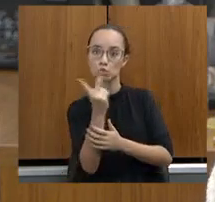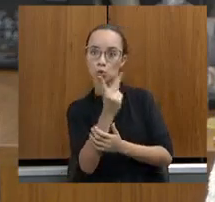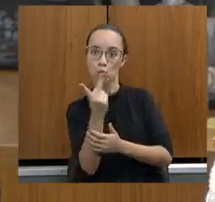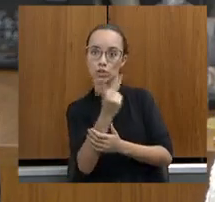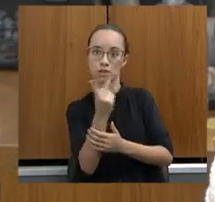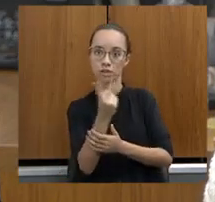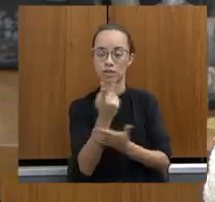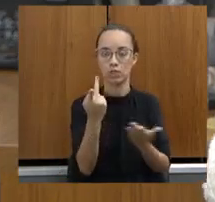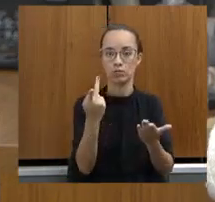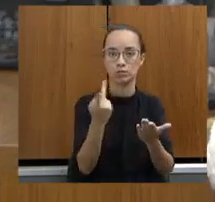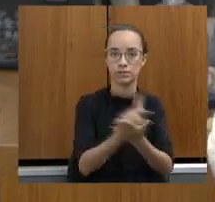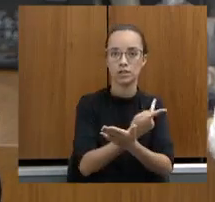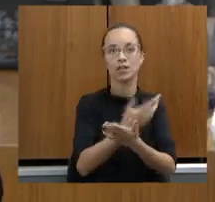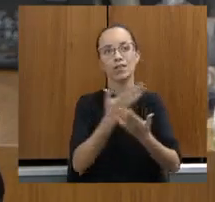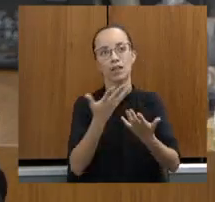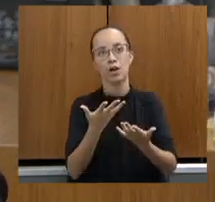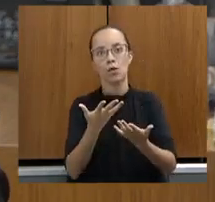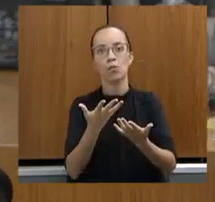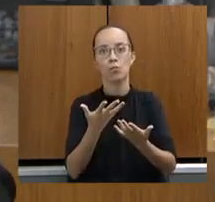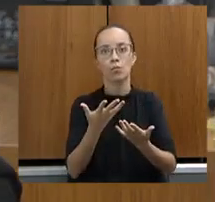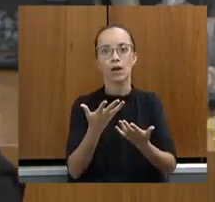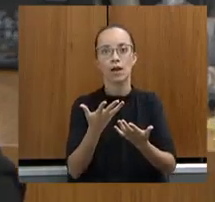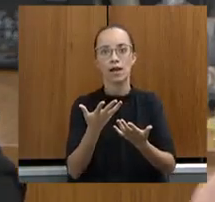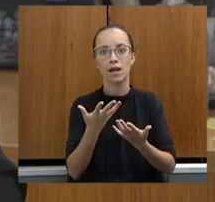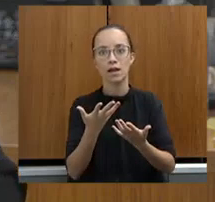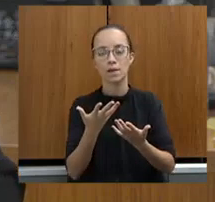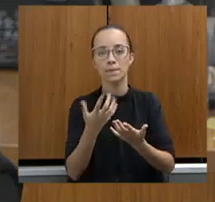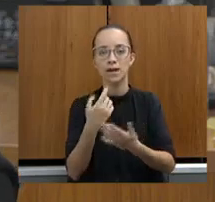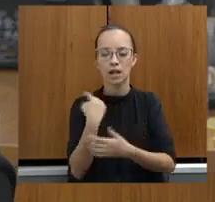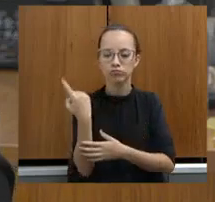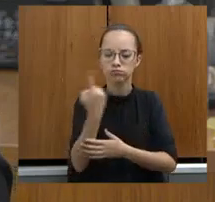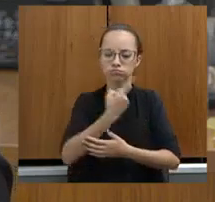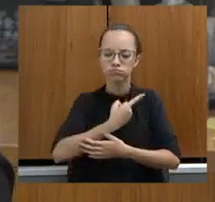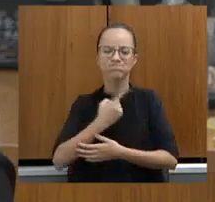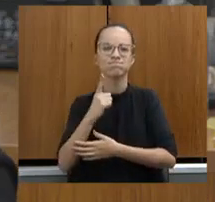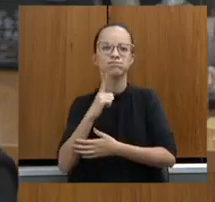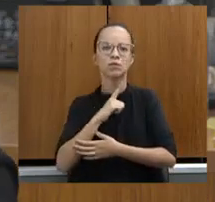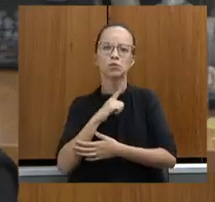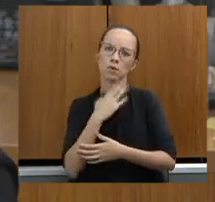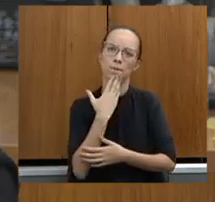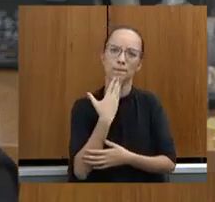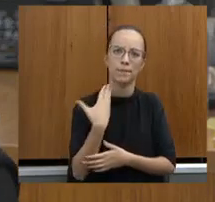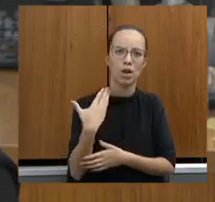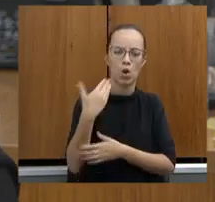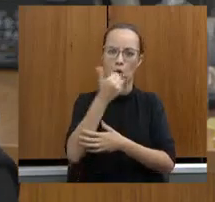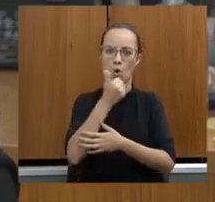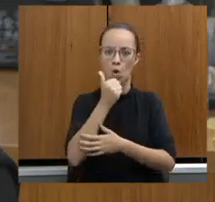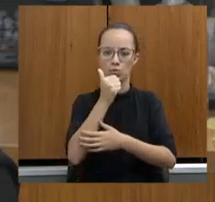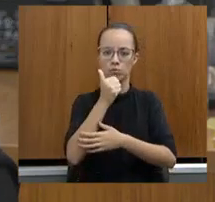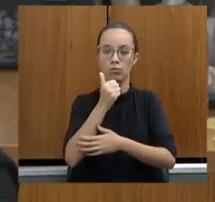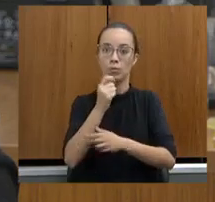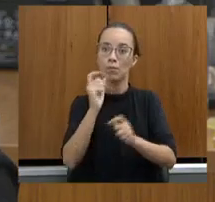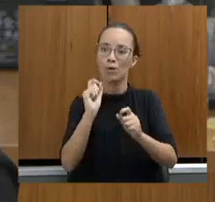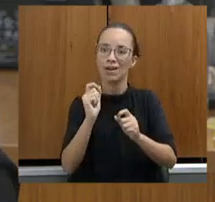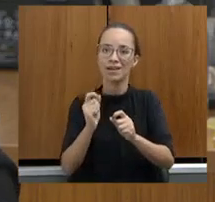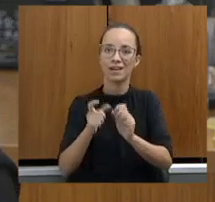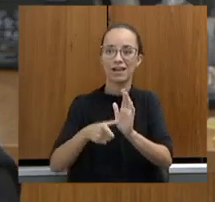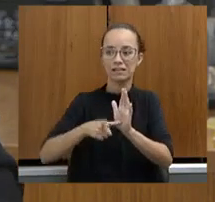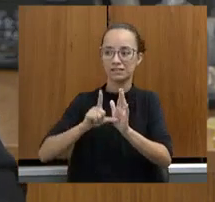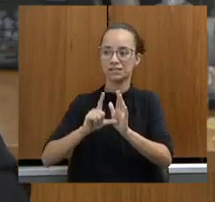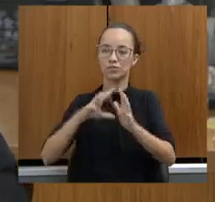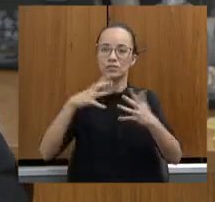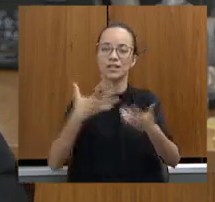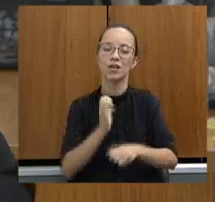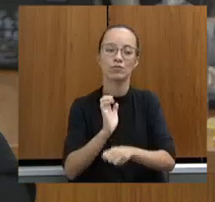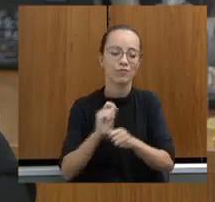é o equacionamento para que a gente não tenha uma um comprometimento de toda evolução que o estado fez com relação às contas públicas